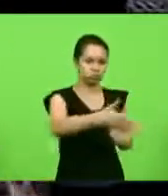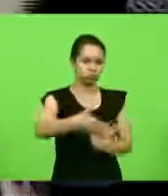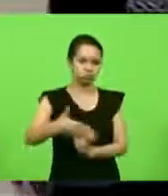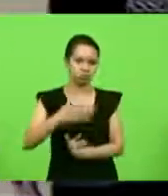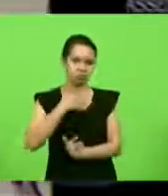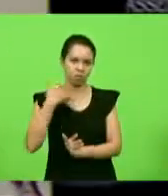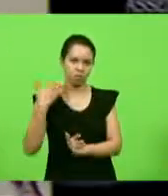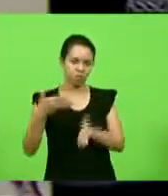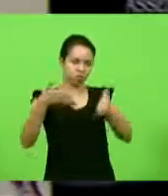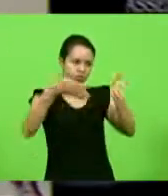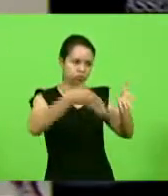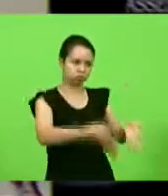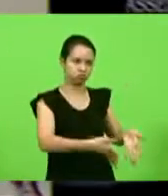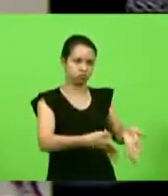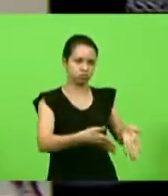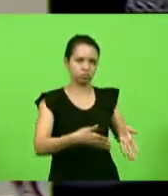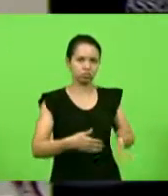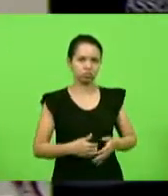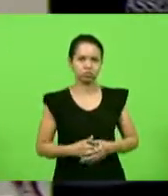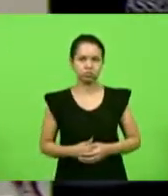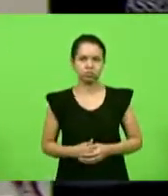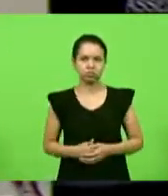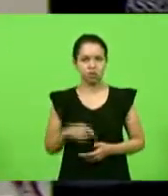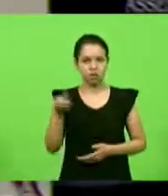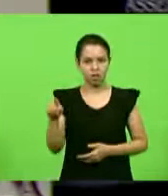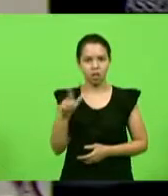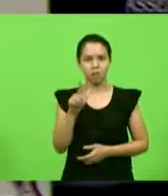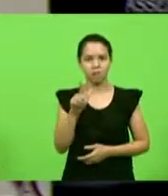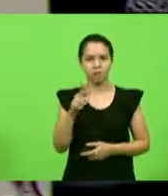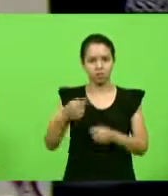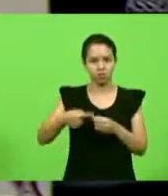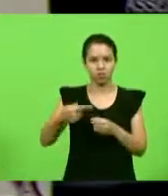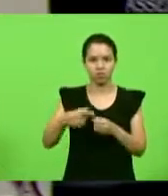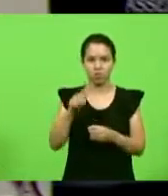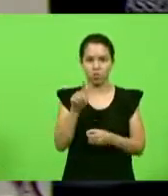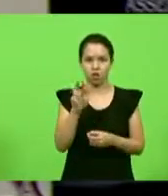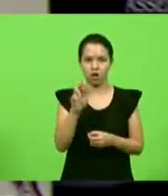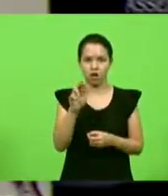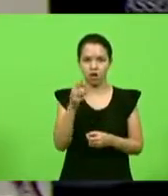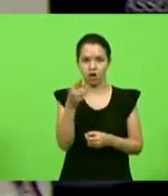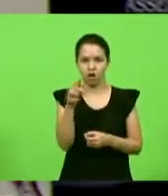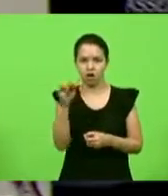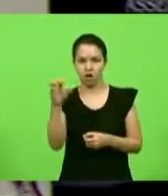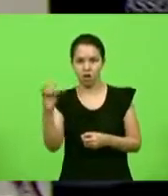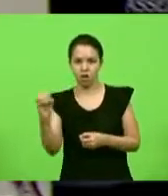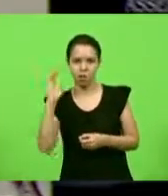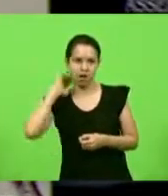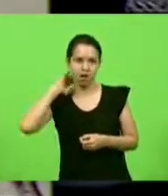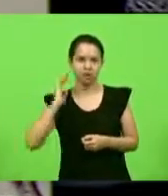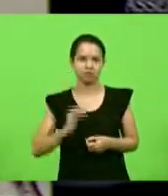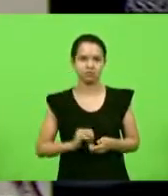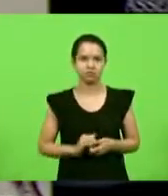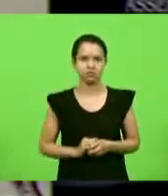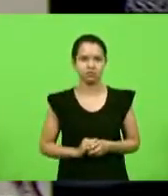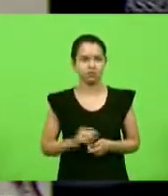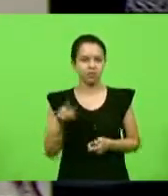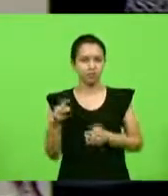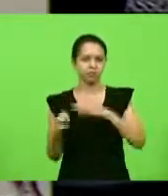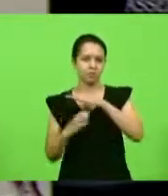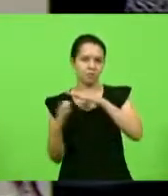A receita do município de Grão-Pará, com essas empresas, representa em torno